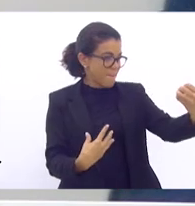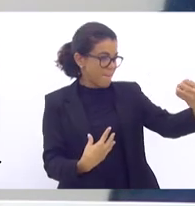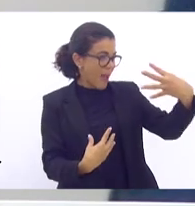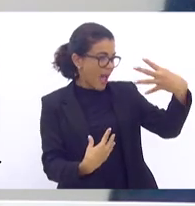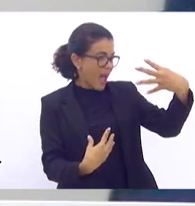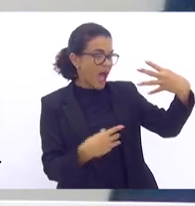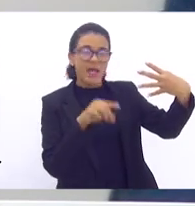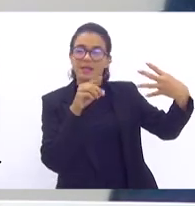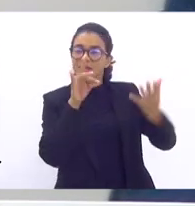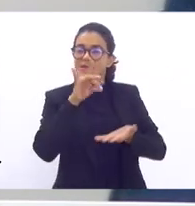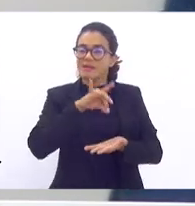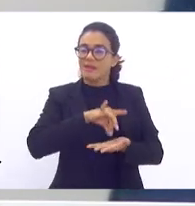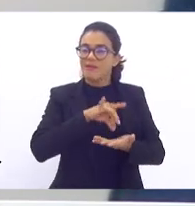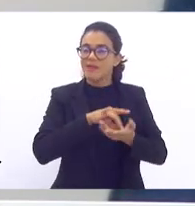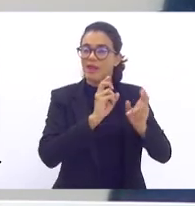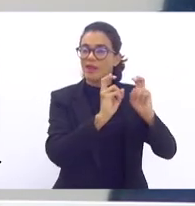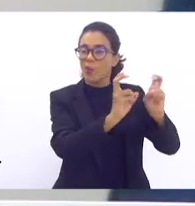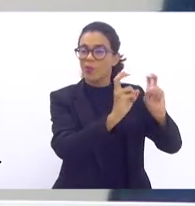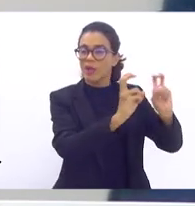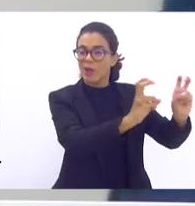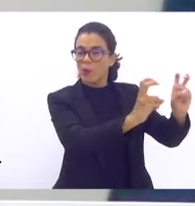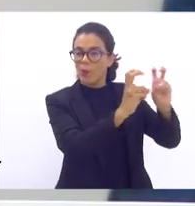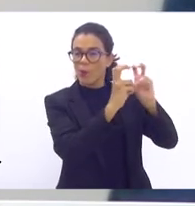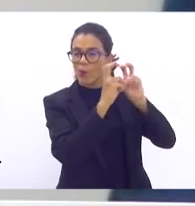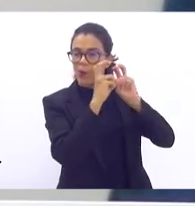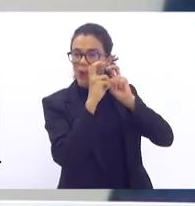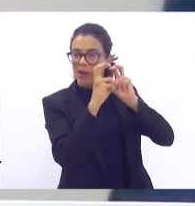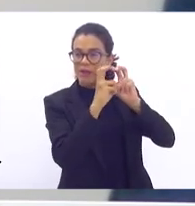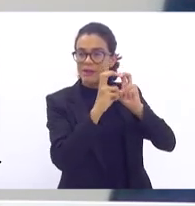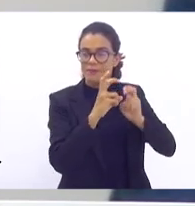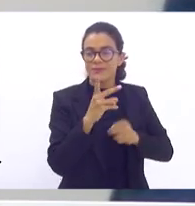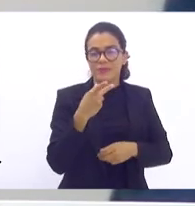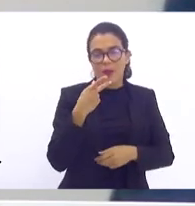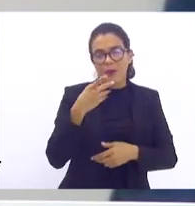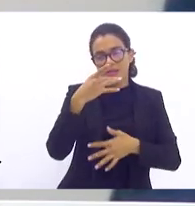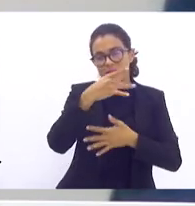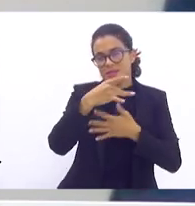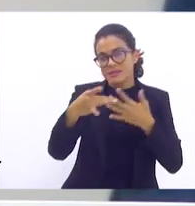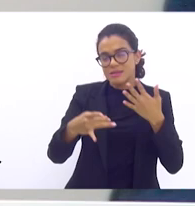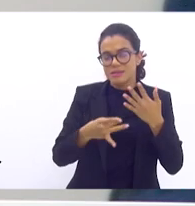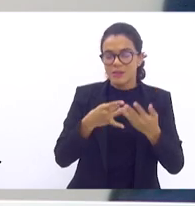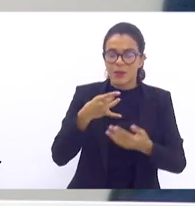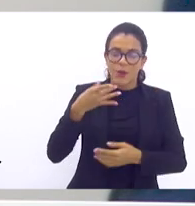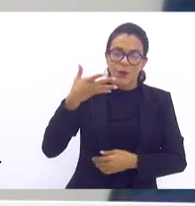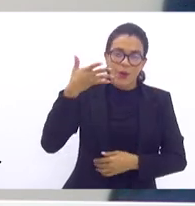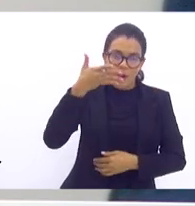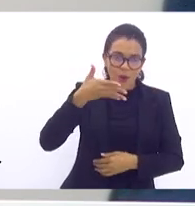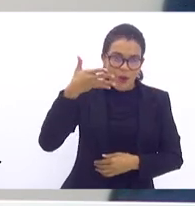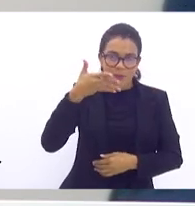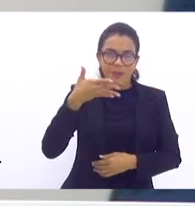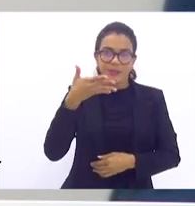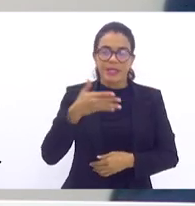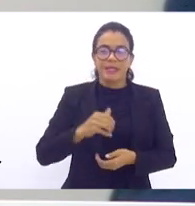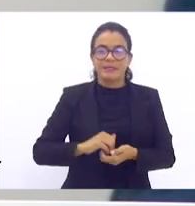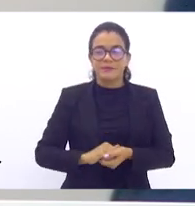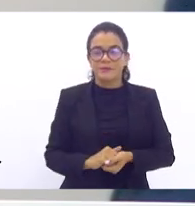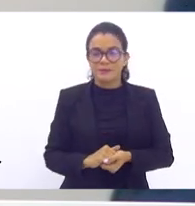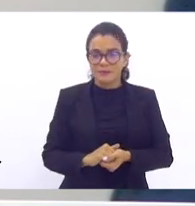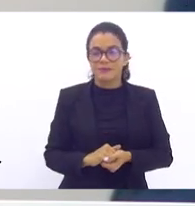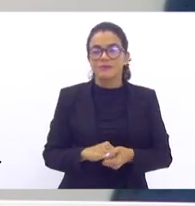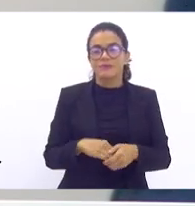né então Deputado são esses comentários que eu queria fazer deixar para sua para